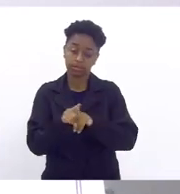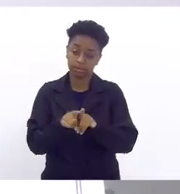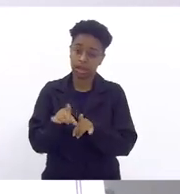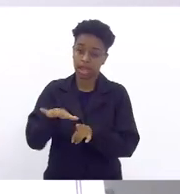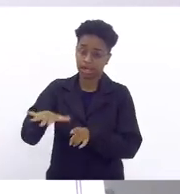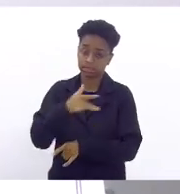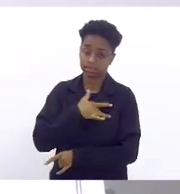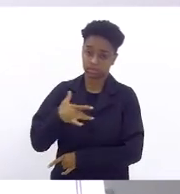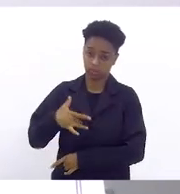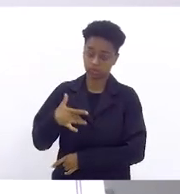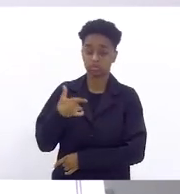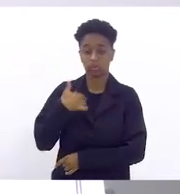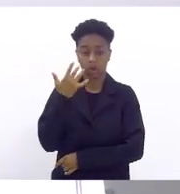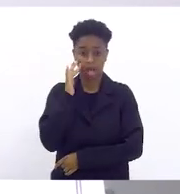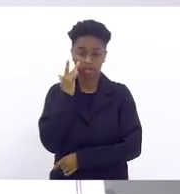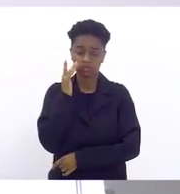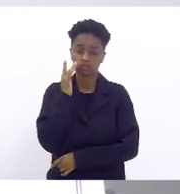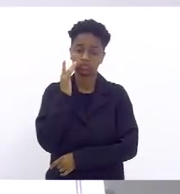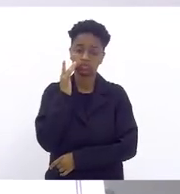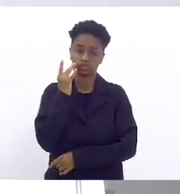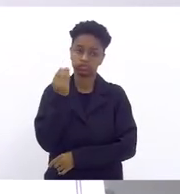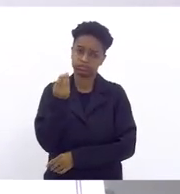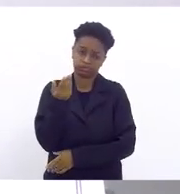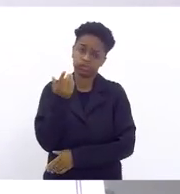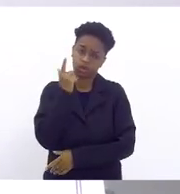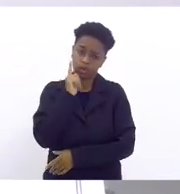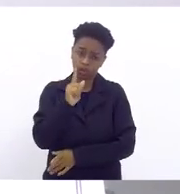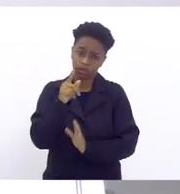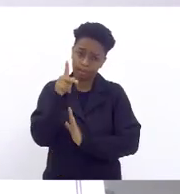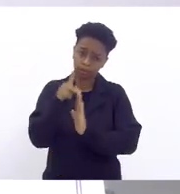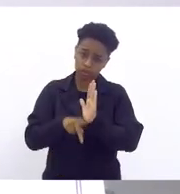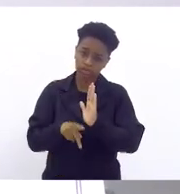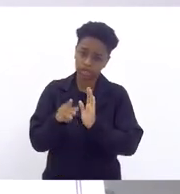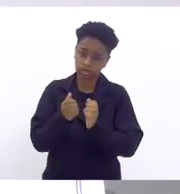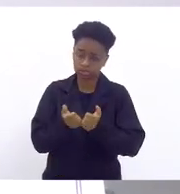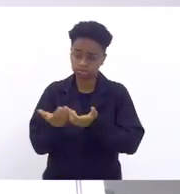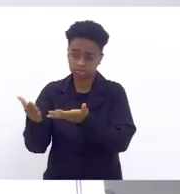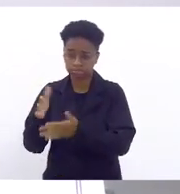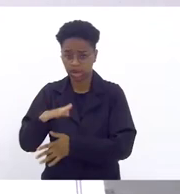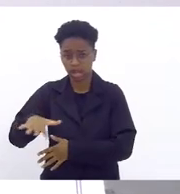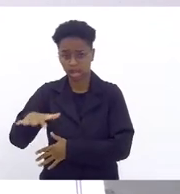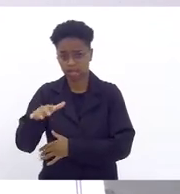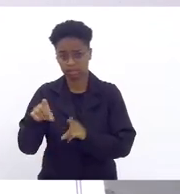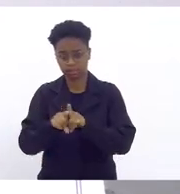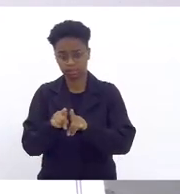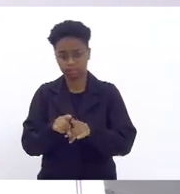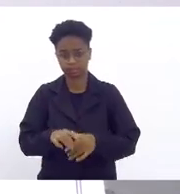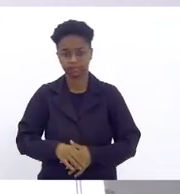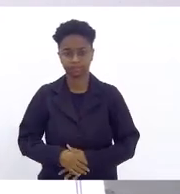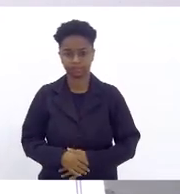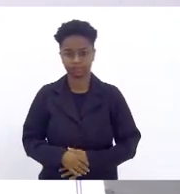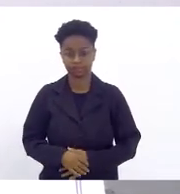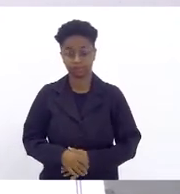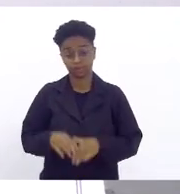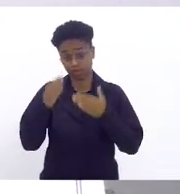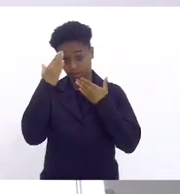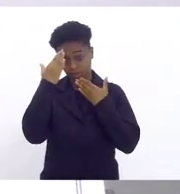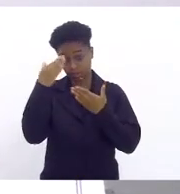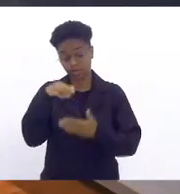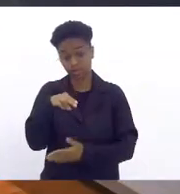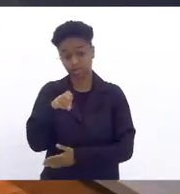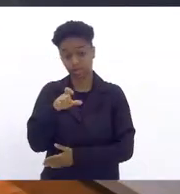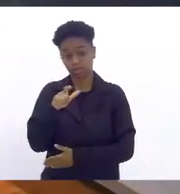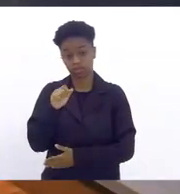uma um grande projeto lá para aquela região também Obrigada Doutor